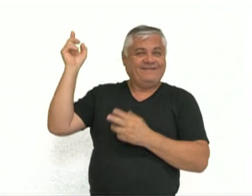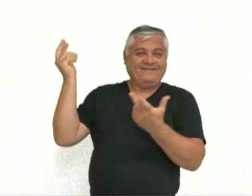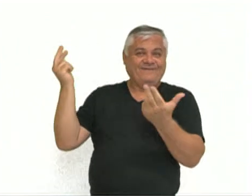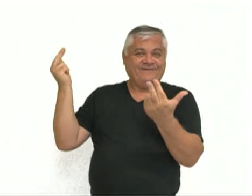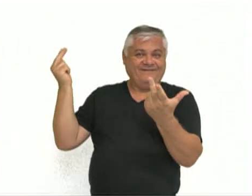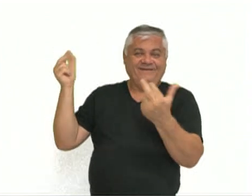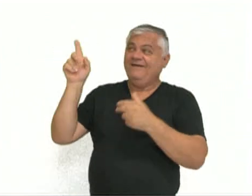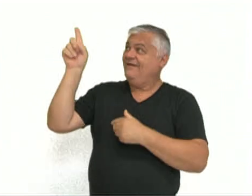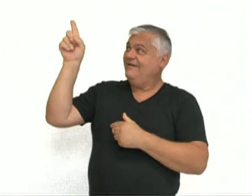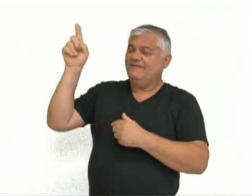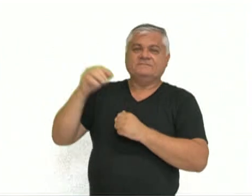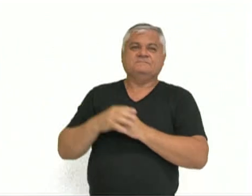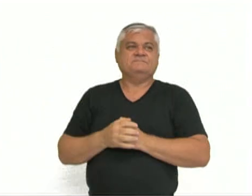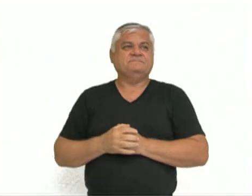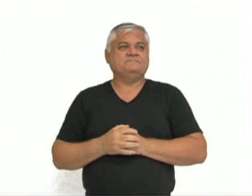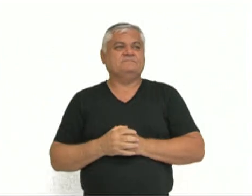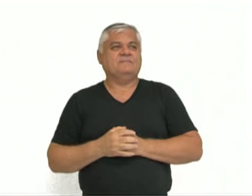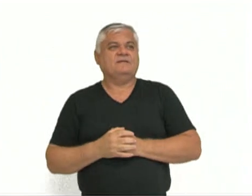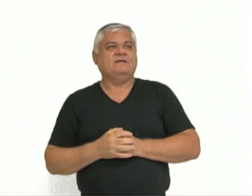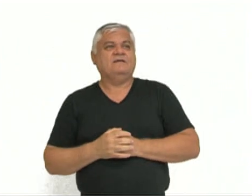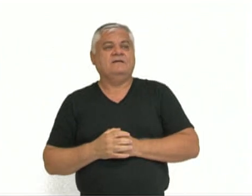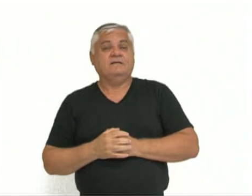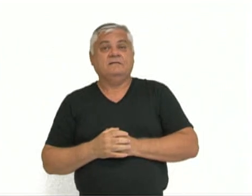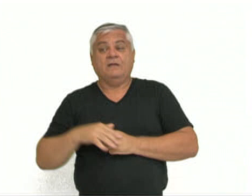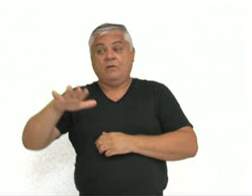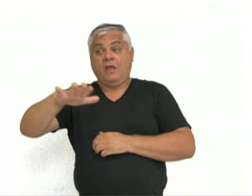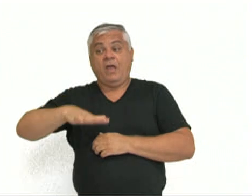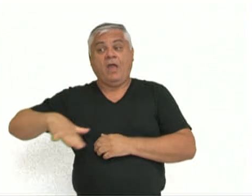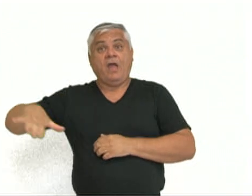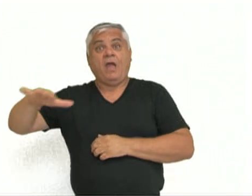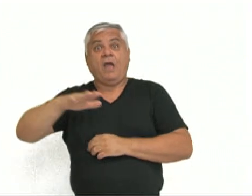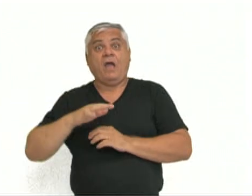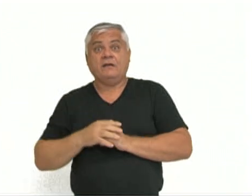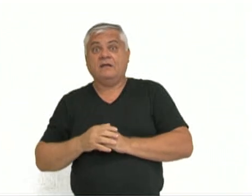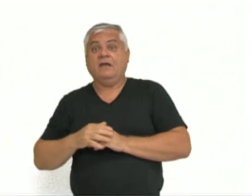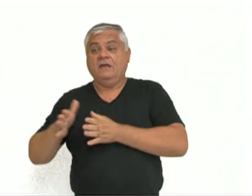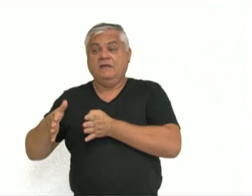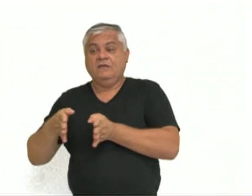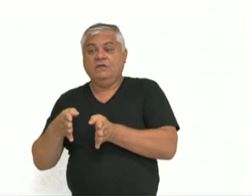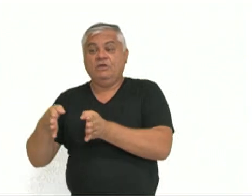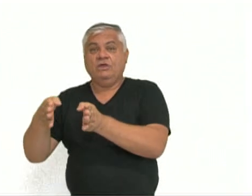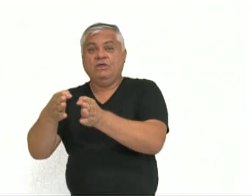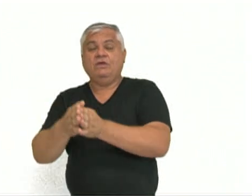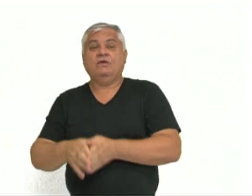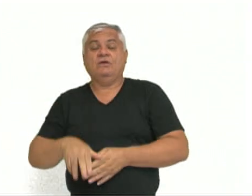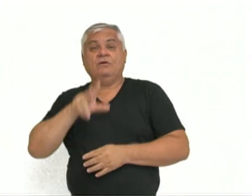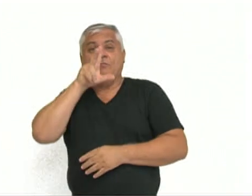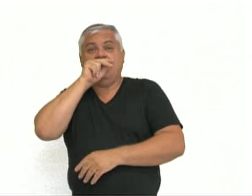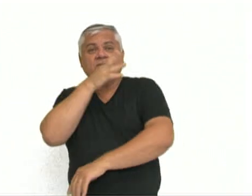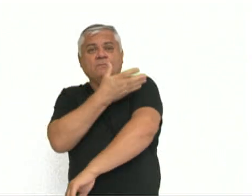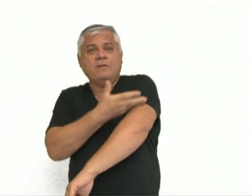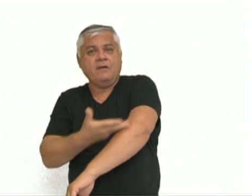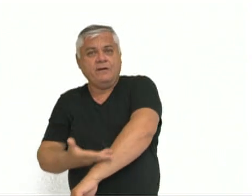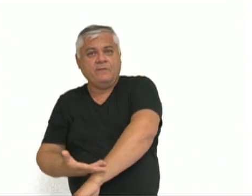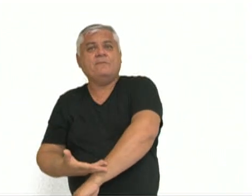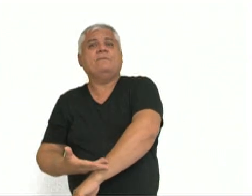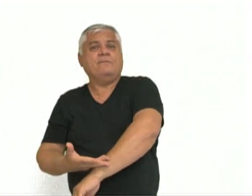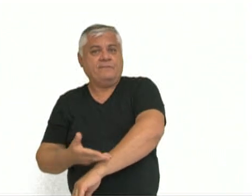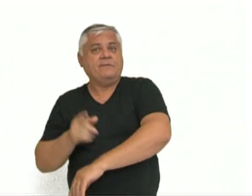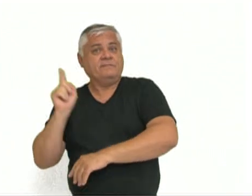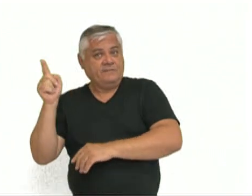mostrando aqui, ó. Por exemplo, ó, área de manancial, Rio Pato Branco, final da bacia.